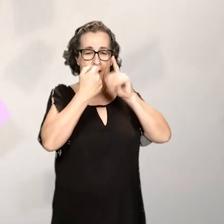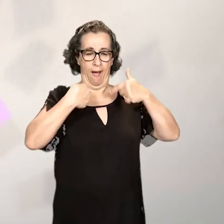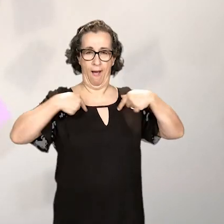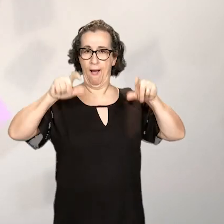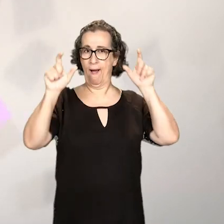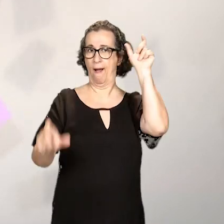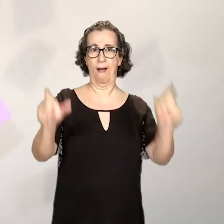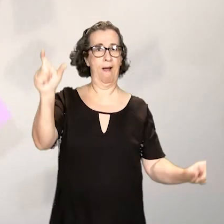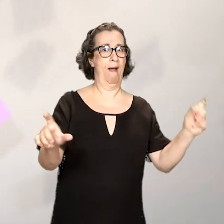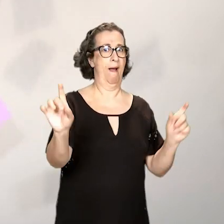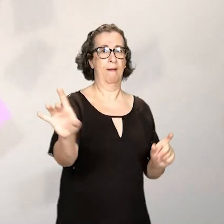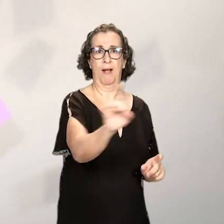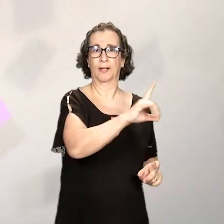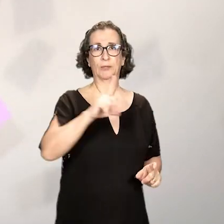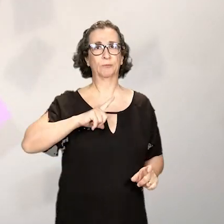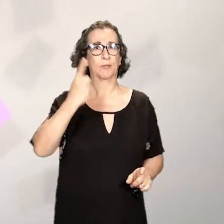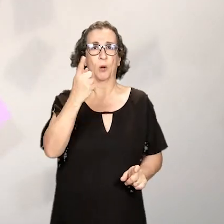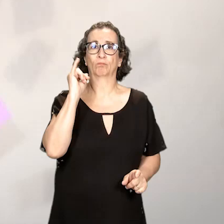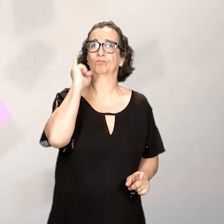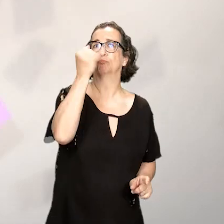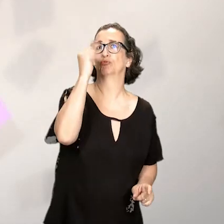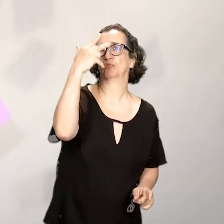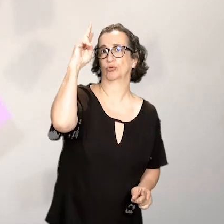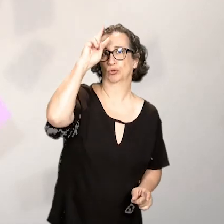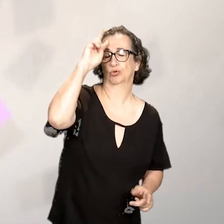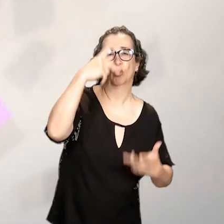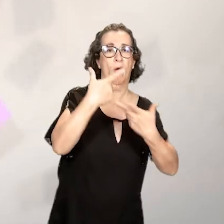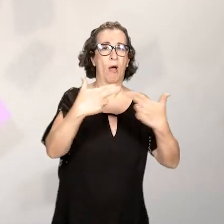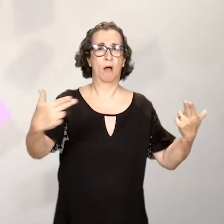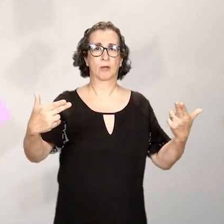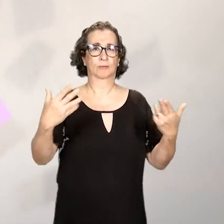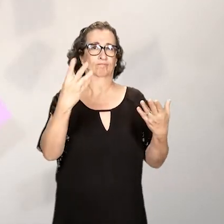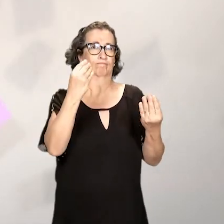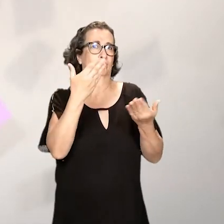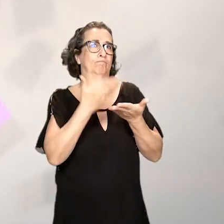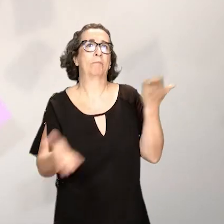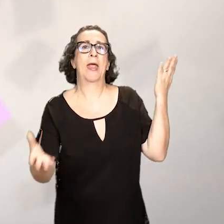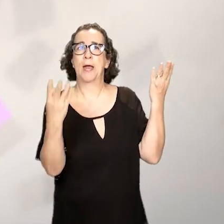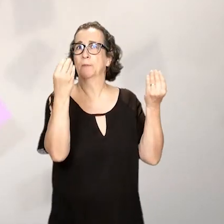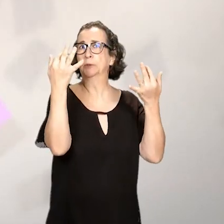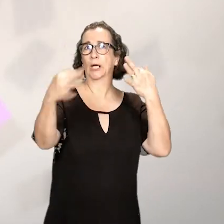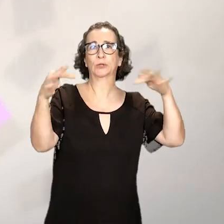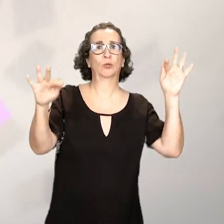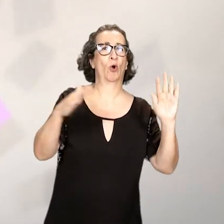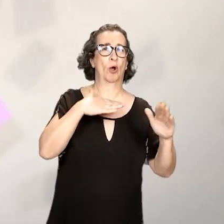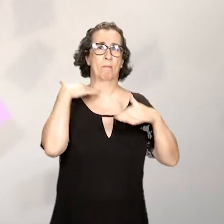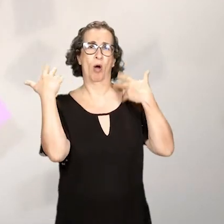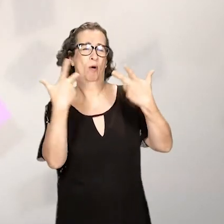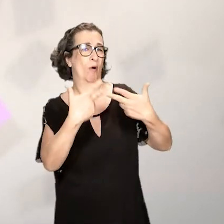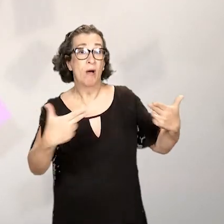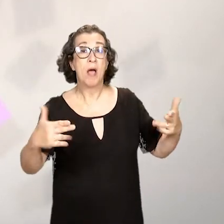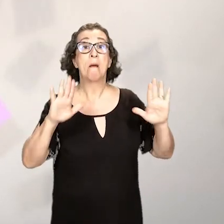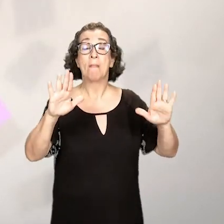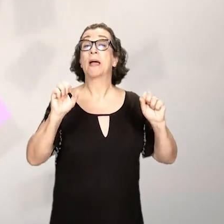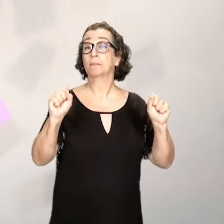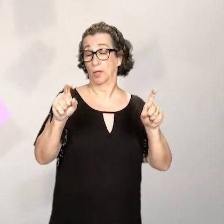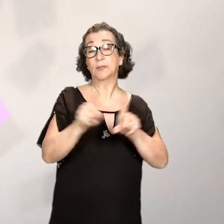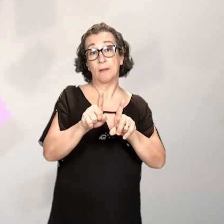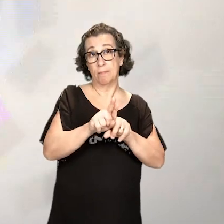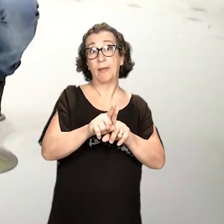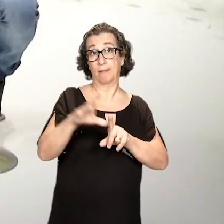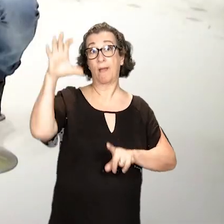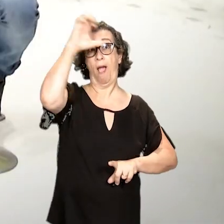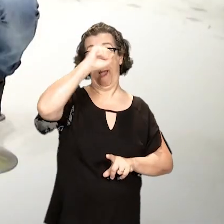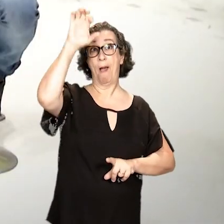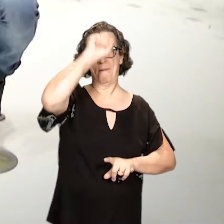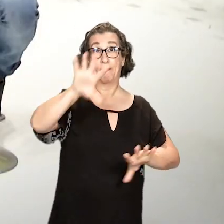cada um tem uma história para contar por muitas perdas muitas dores mas também a gente pode dizer que tiveram